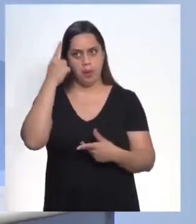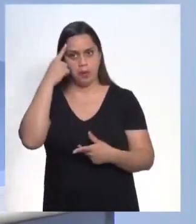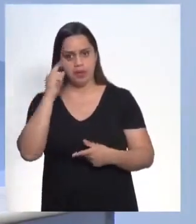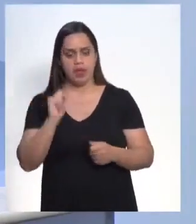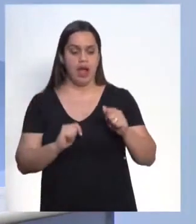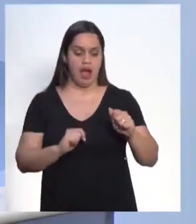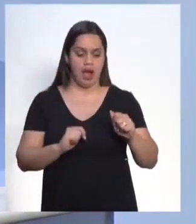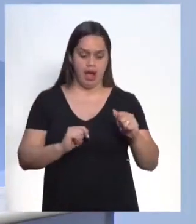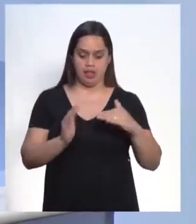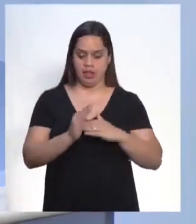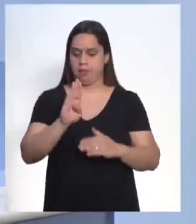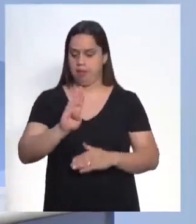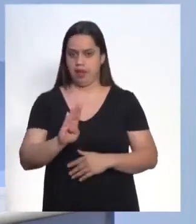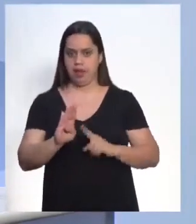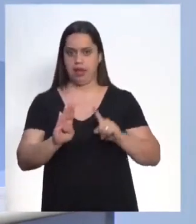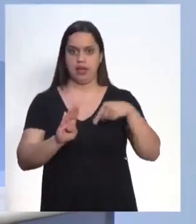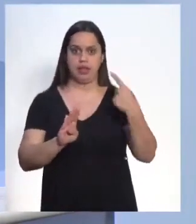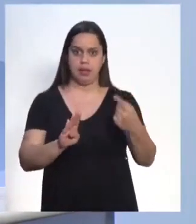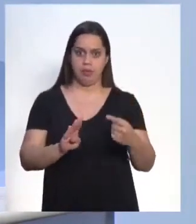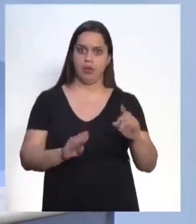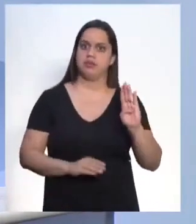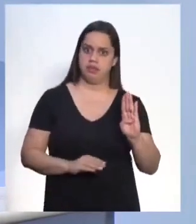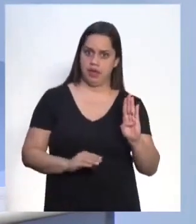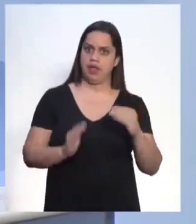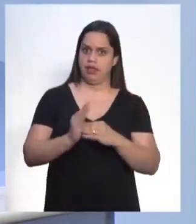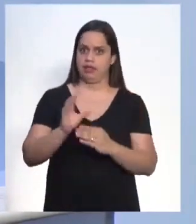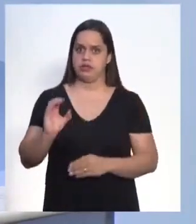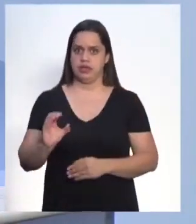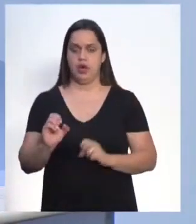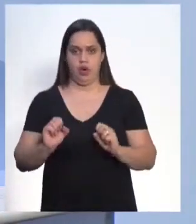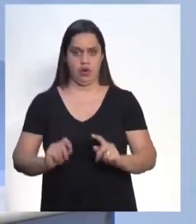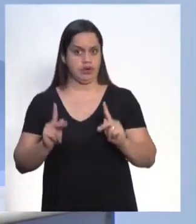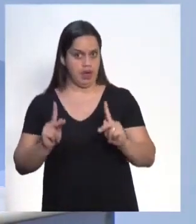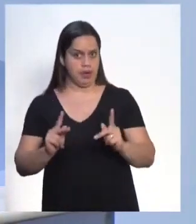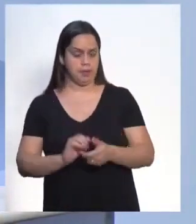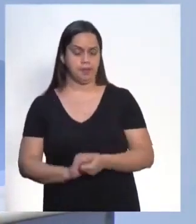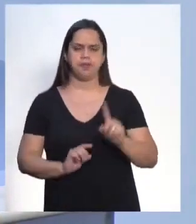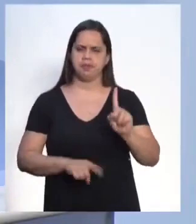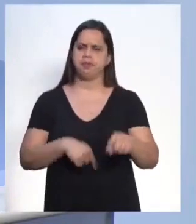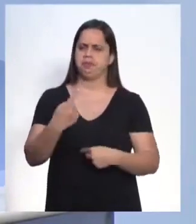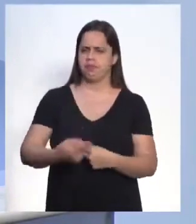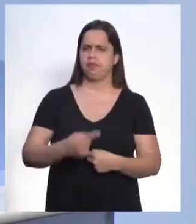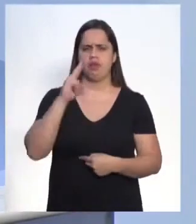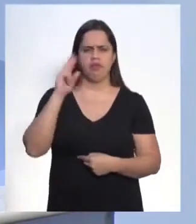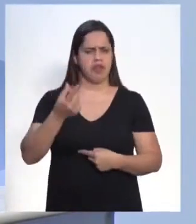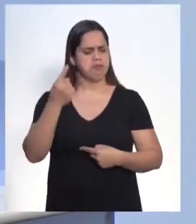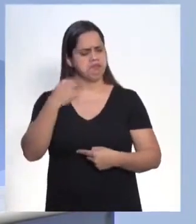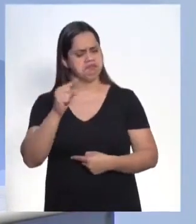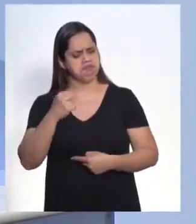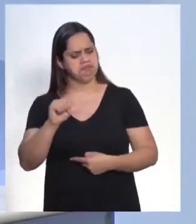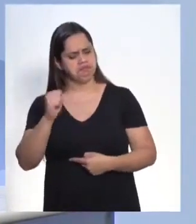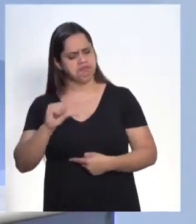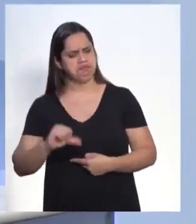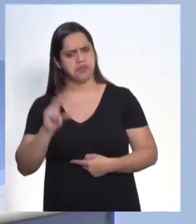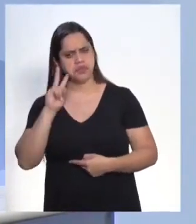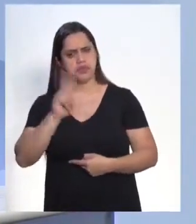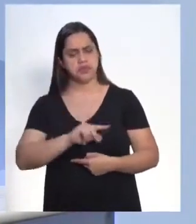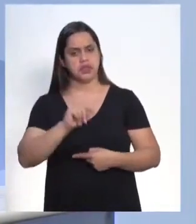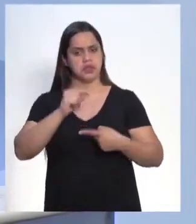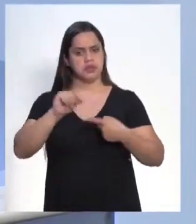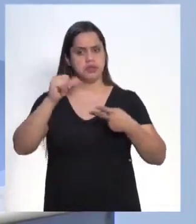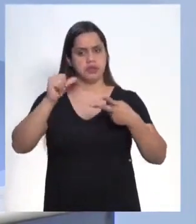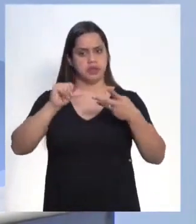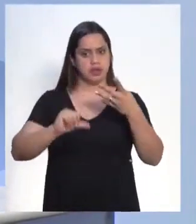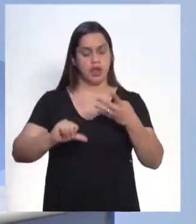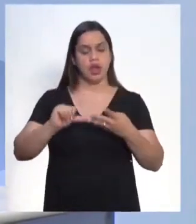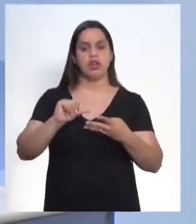para B e depois de B para C, correto? Aí você vai analisar as alternativas dessa questão e